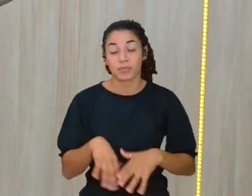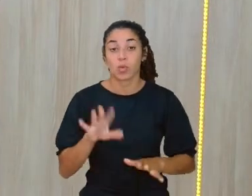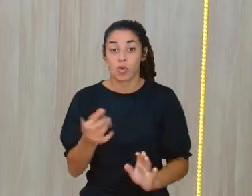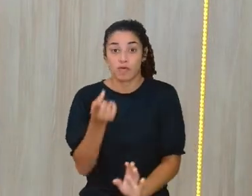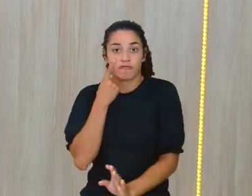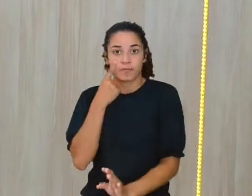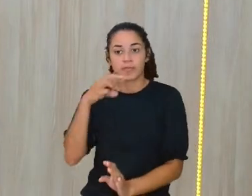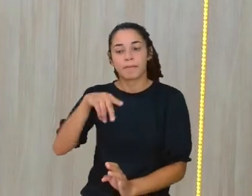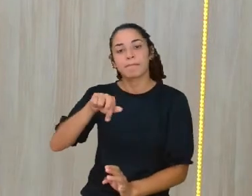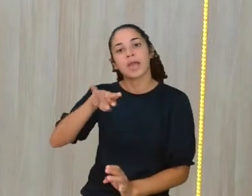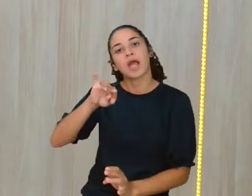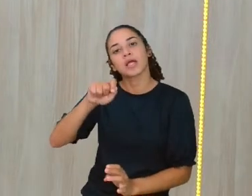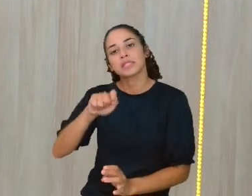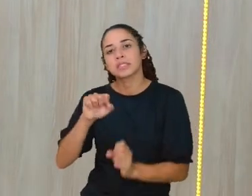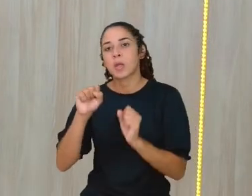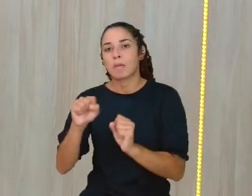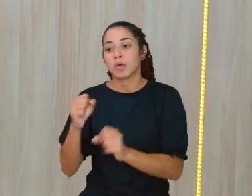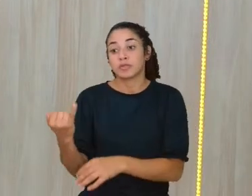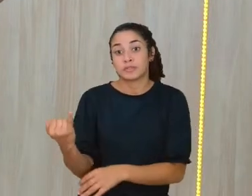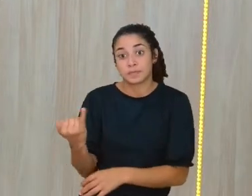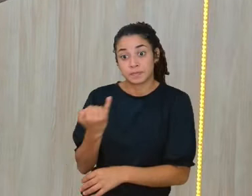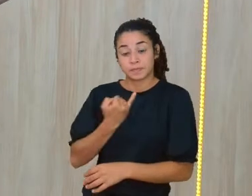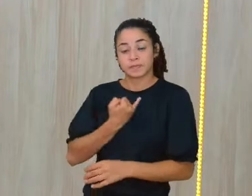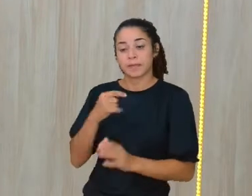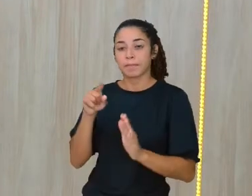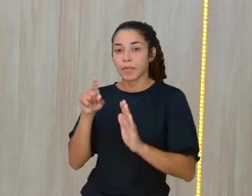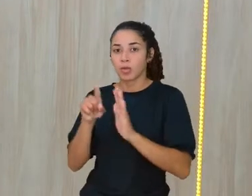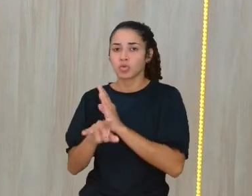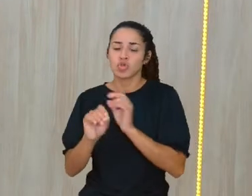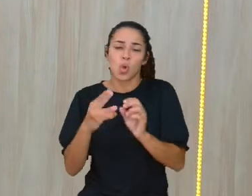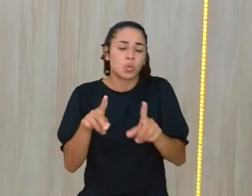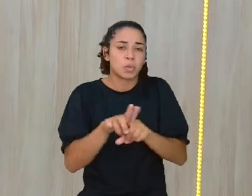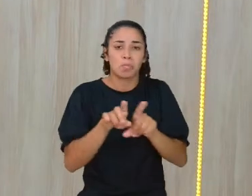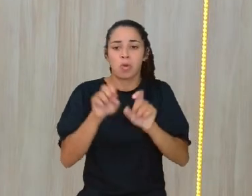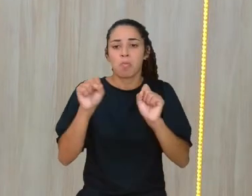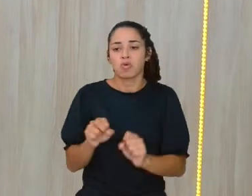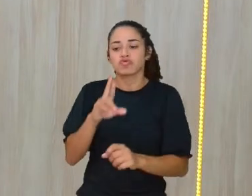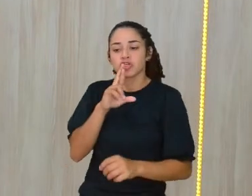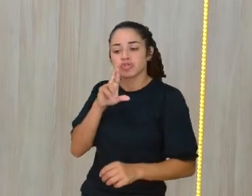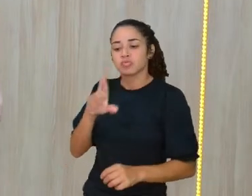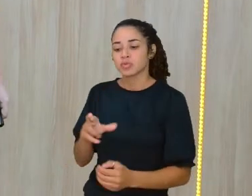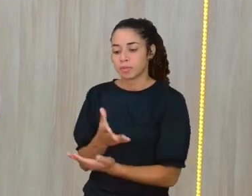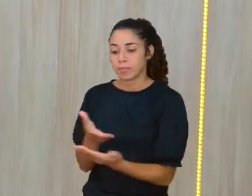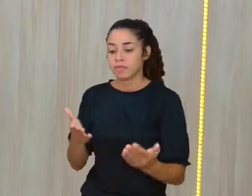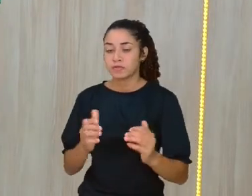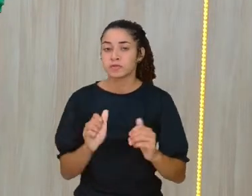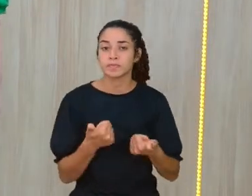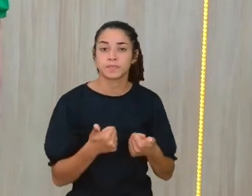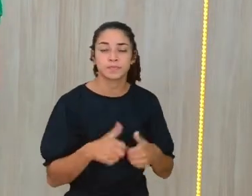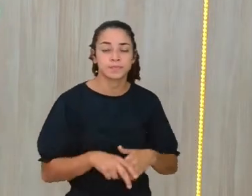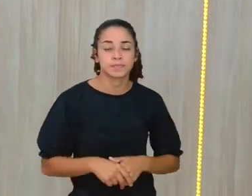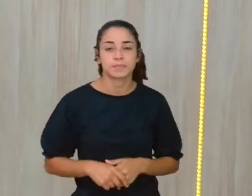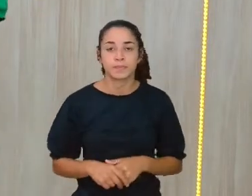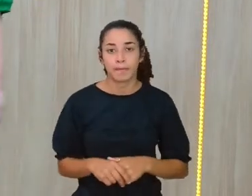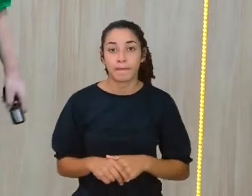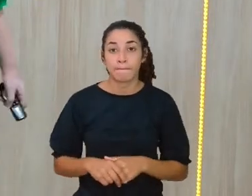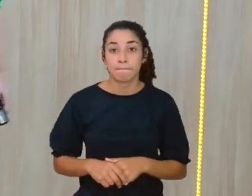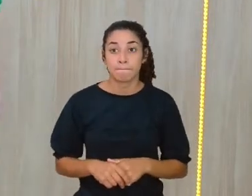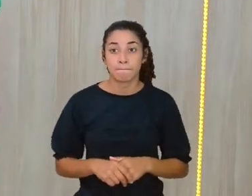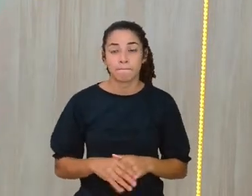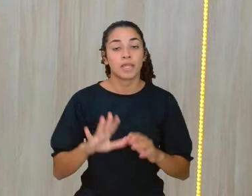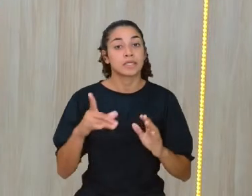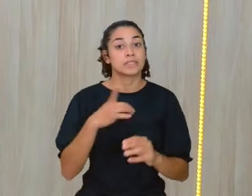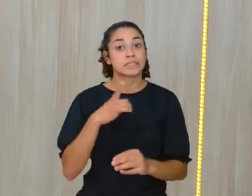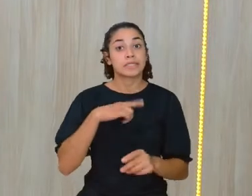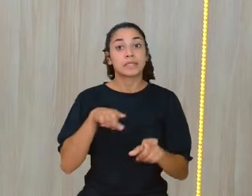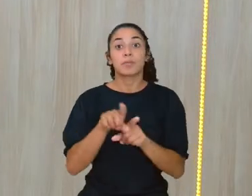Tanto Marta pode passar para mim a pergunta, como ela pode responder ali mesmo no chat para vocês, tá? Vamos lá? Temos também